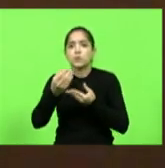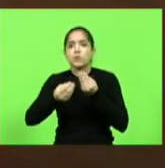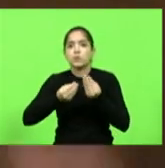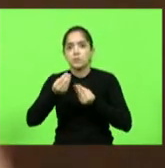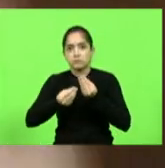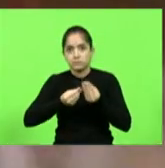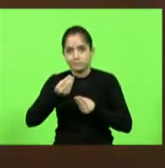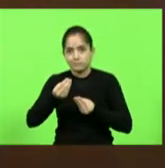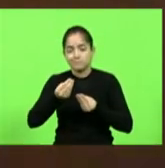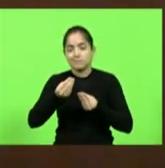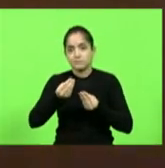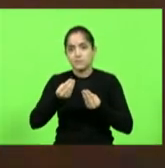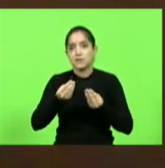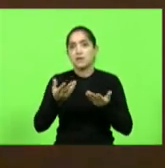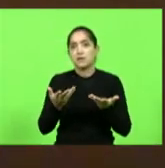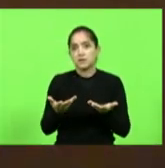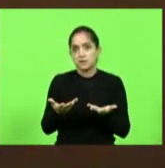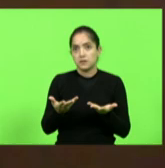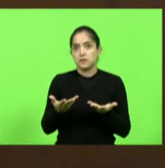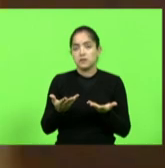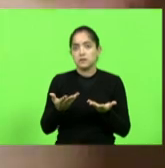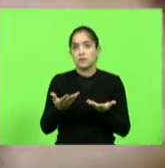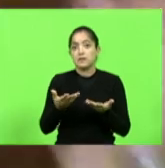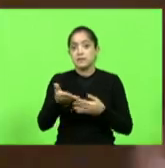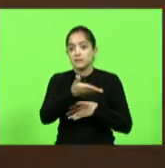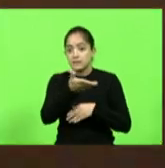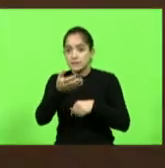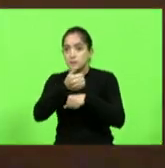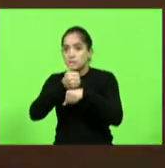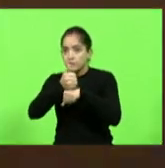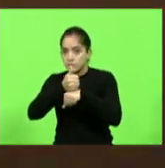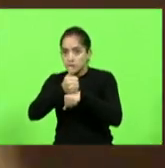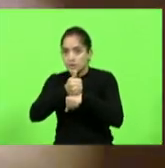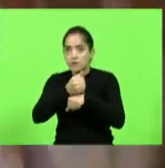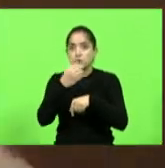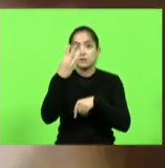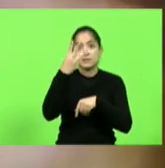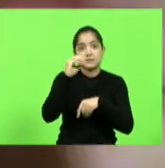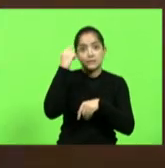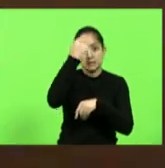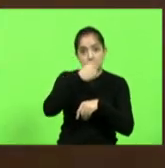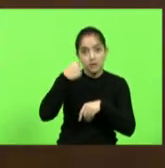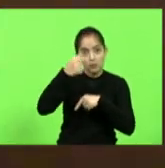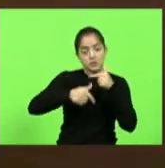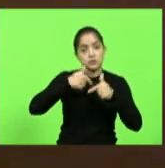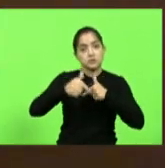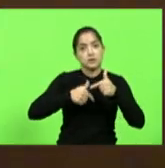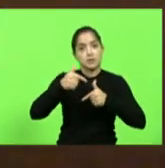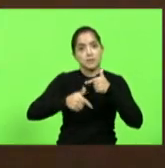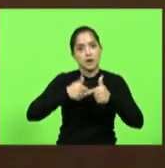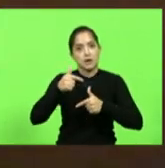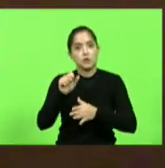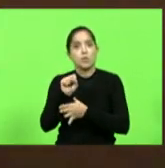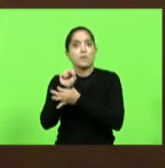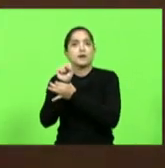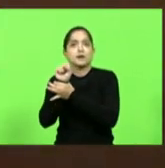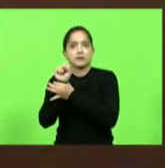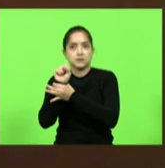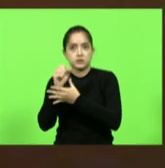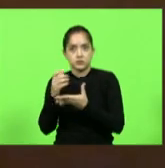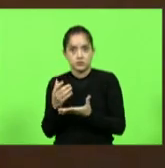à questão dessas profissionais, as 30 horas de trabalho, como uma garantia já